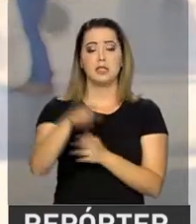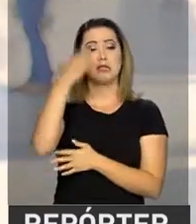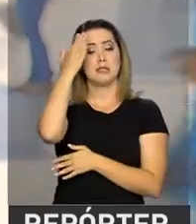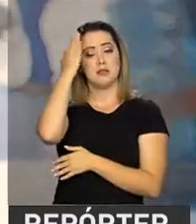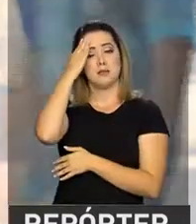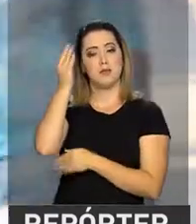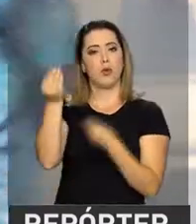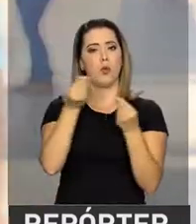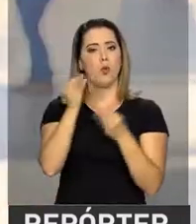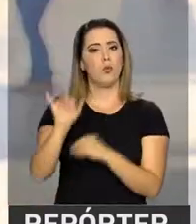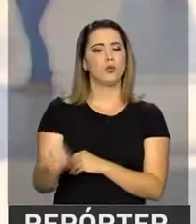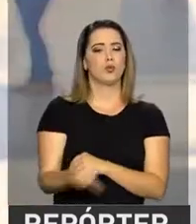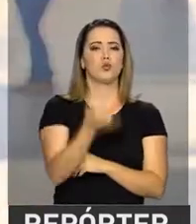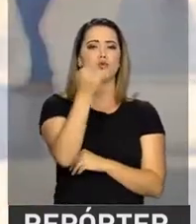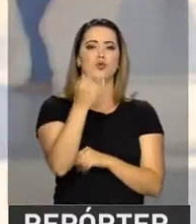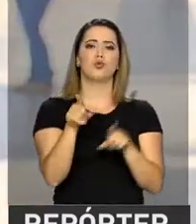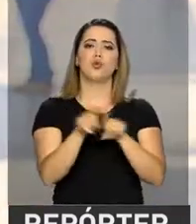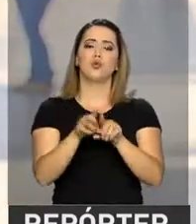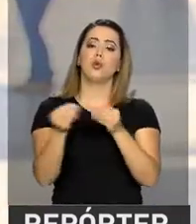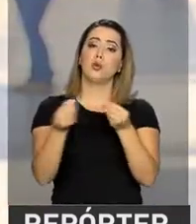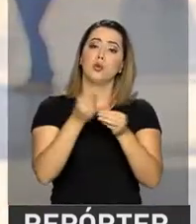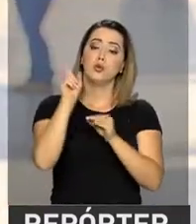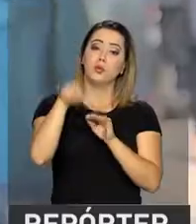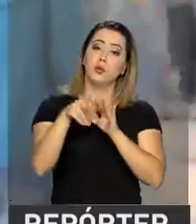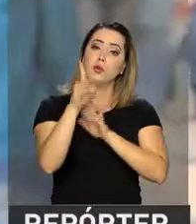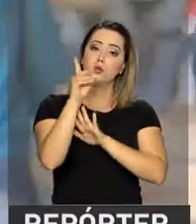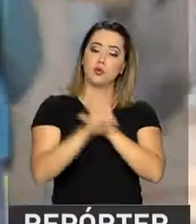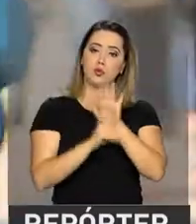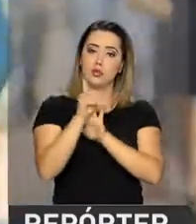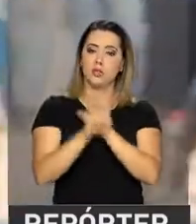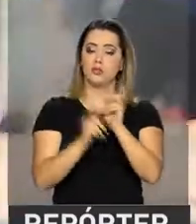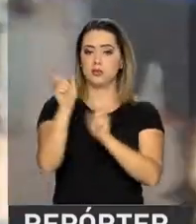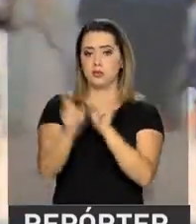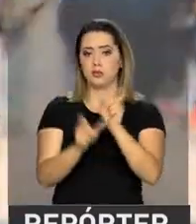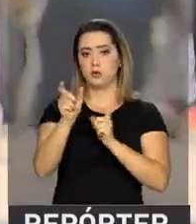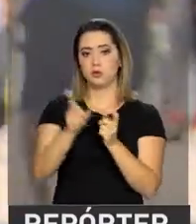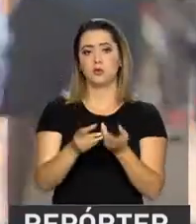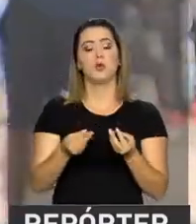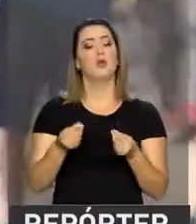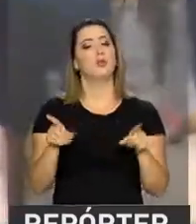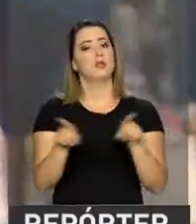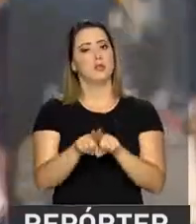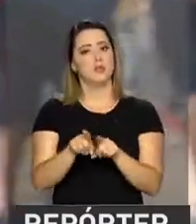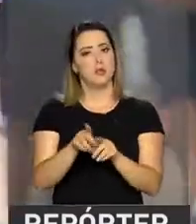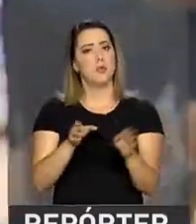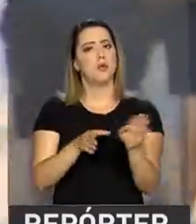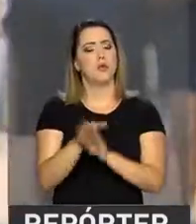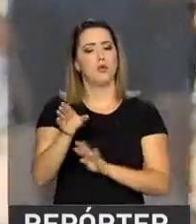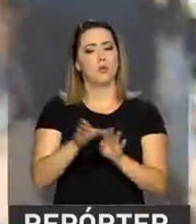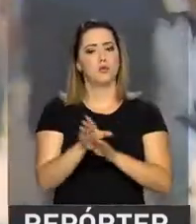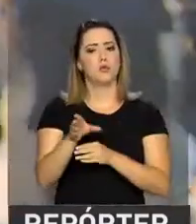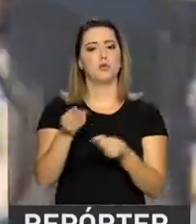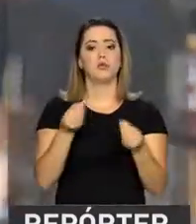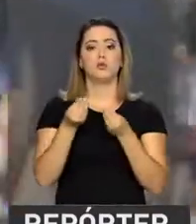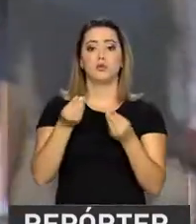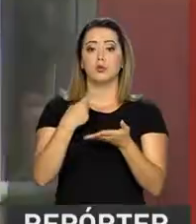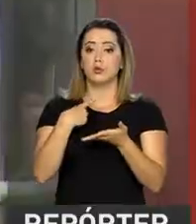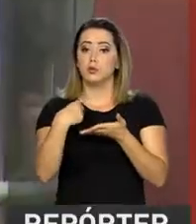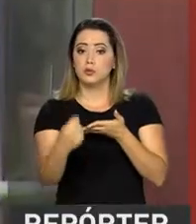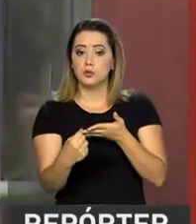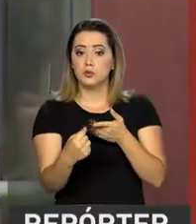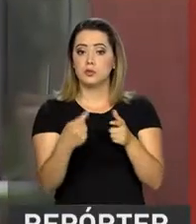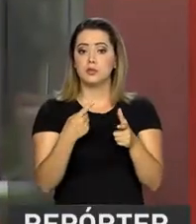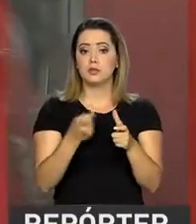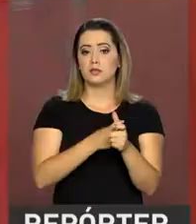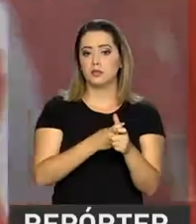dos juros e os direitos do consumidor os cursos também dão dicas sobre como sair do vermelho e